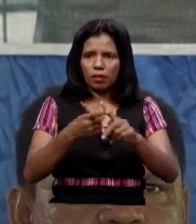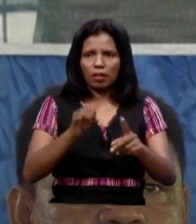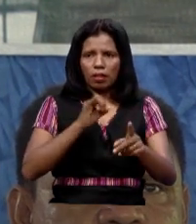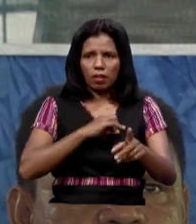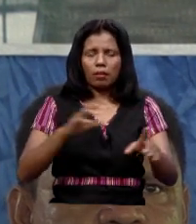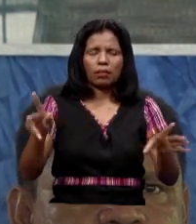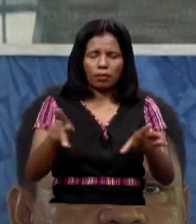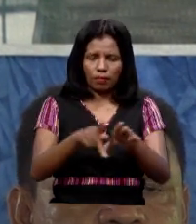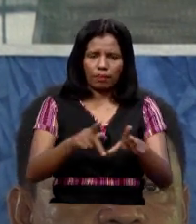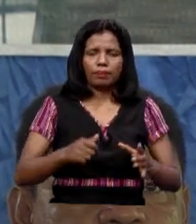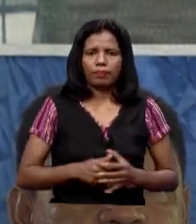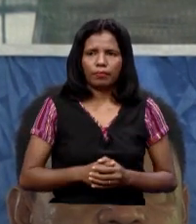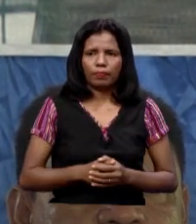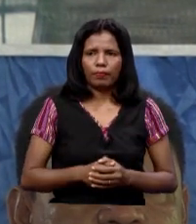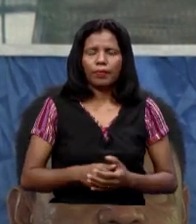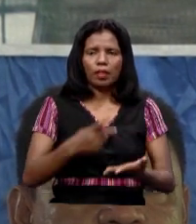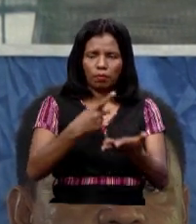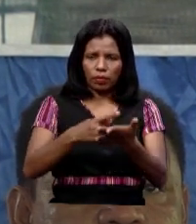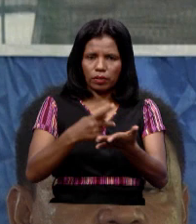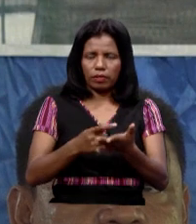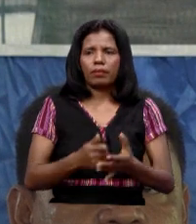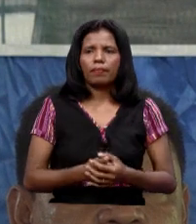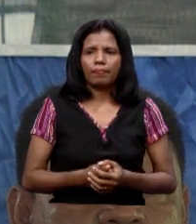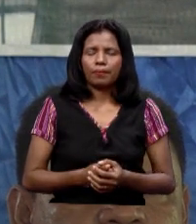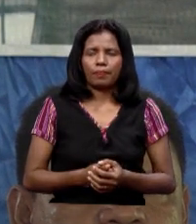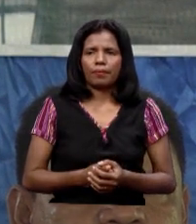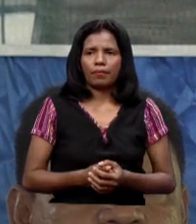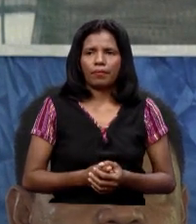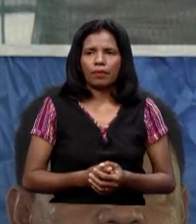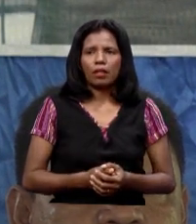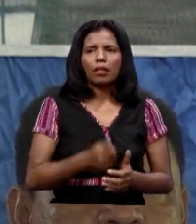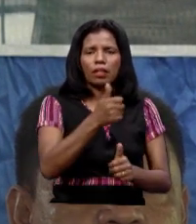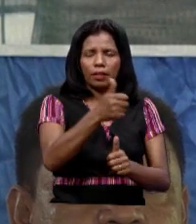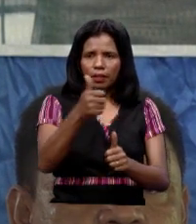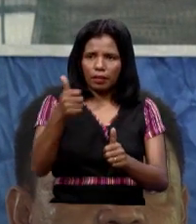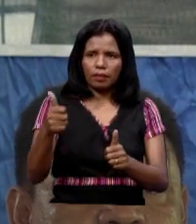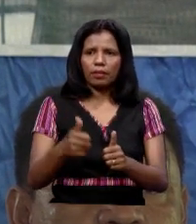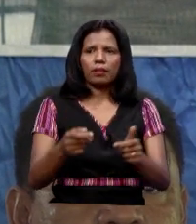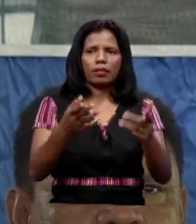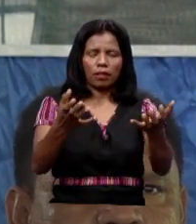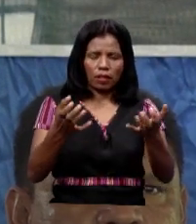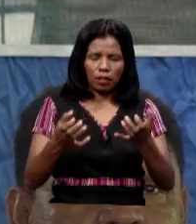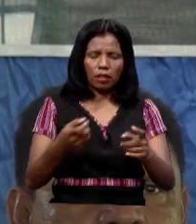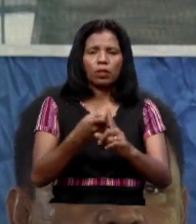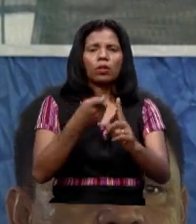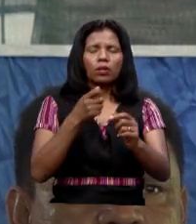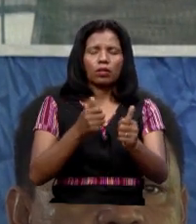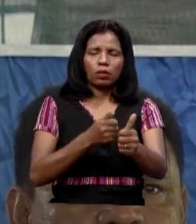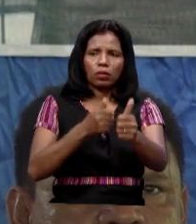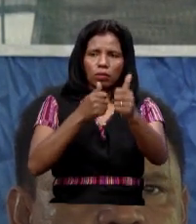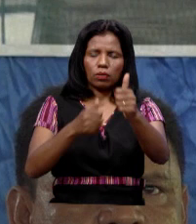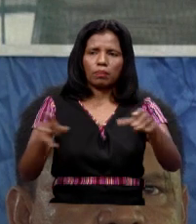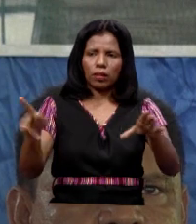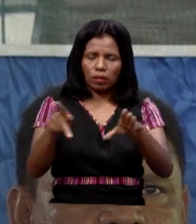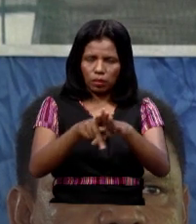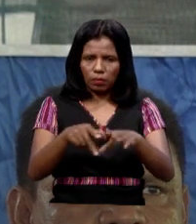fazer projetos. Projeto né, né, e didaknya akar pir concurso akar participa